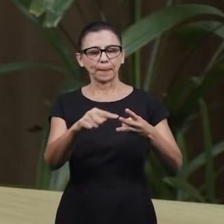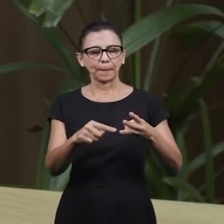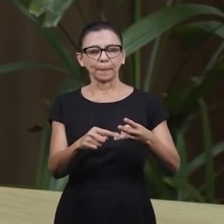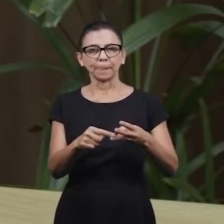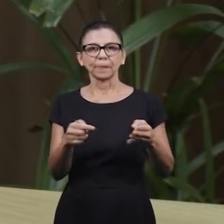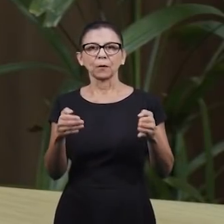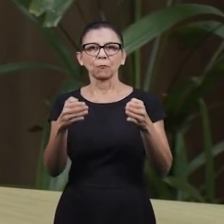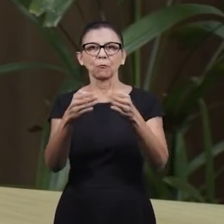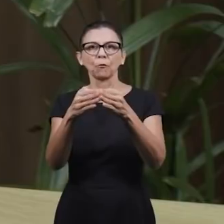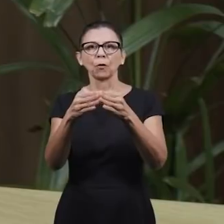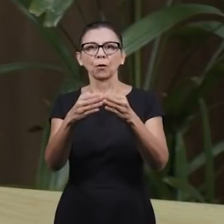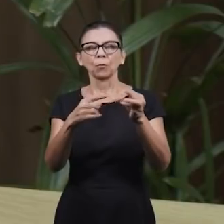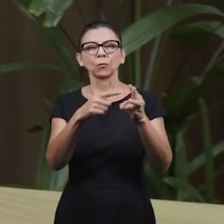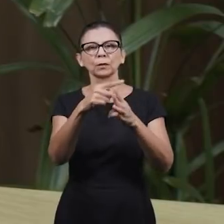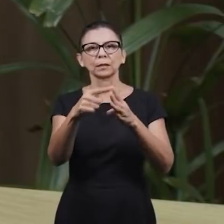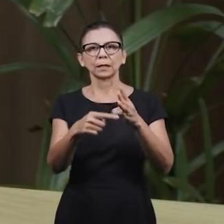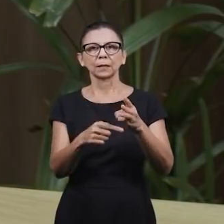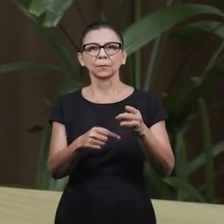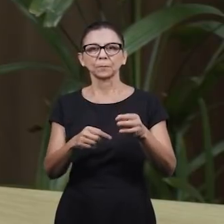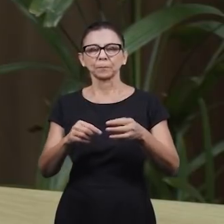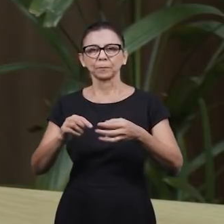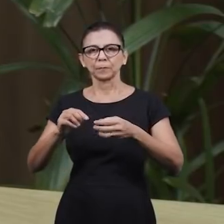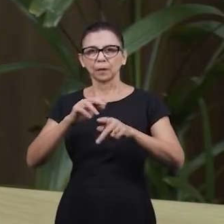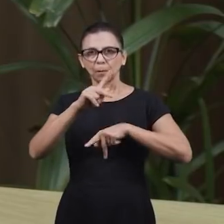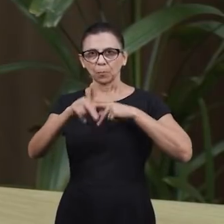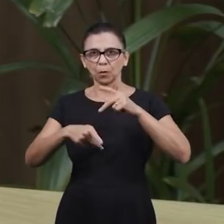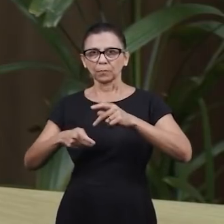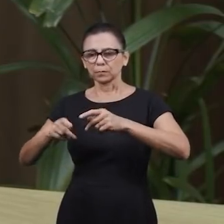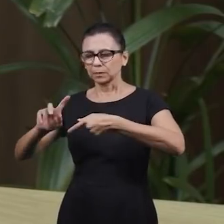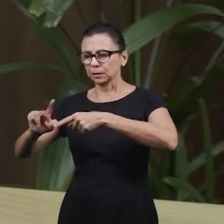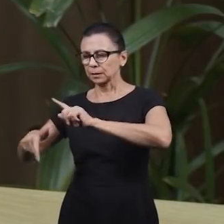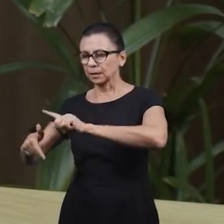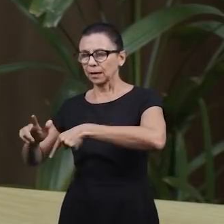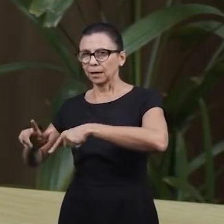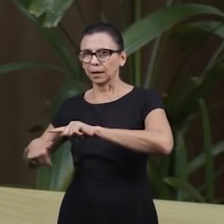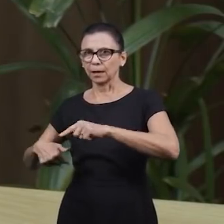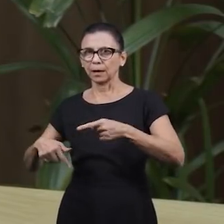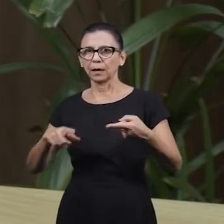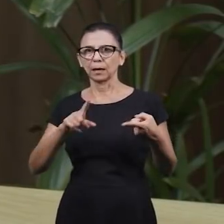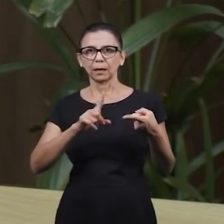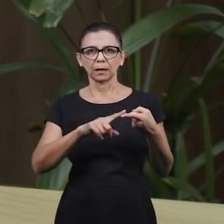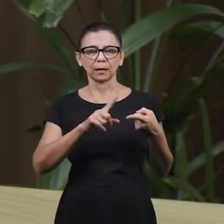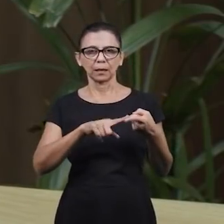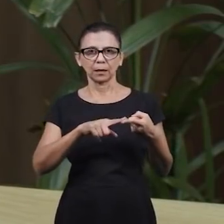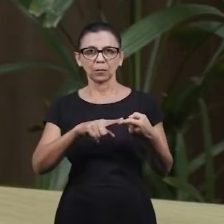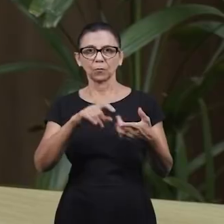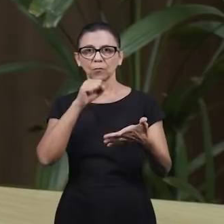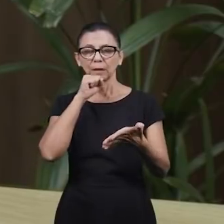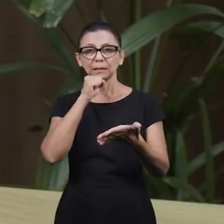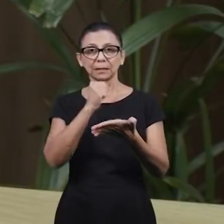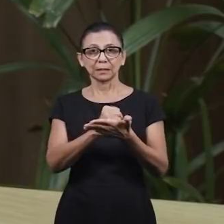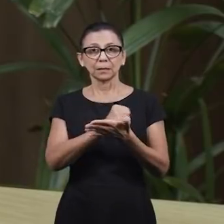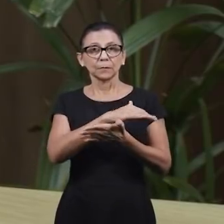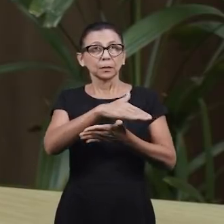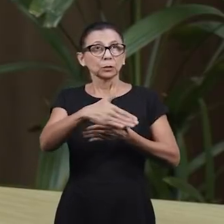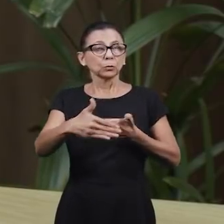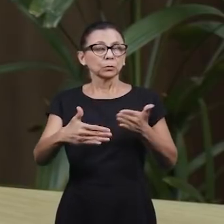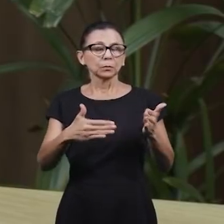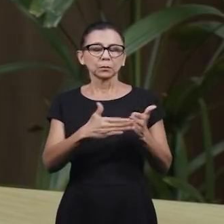de povos, vamos assim dizer. Ela está direcionada a Israel, porque o Velho Testamento